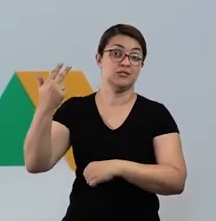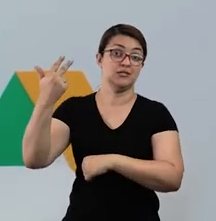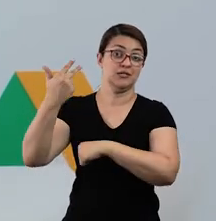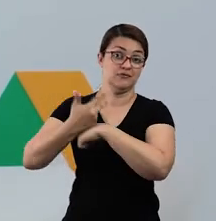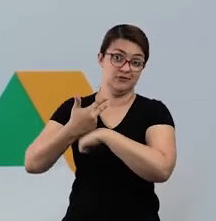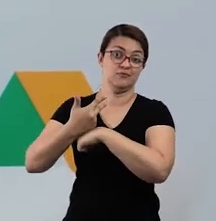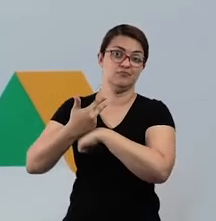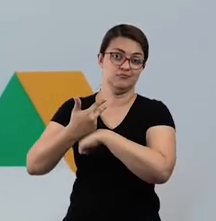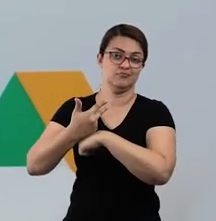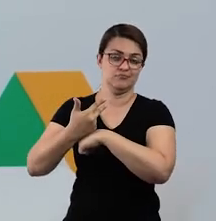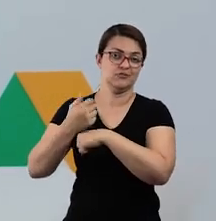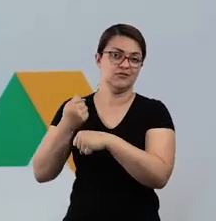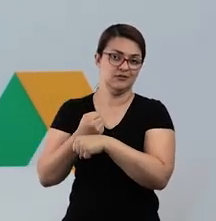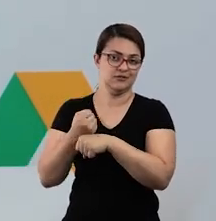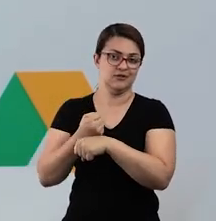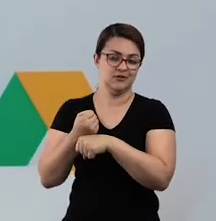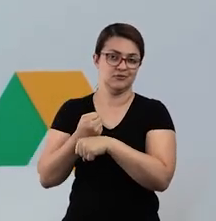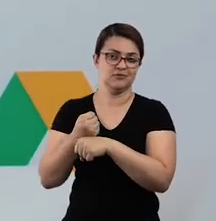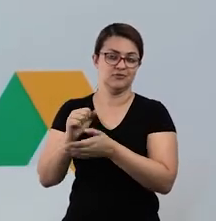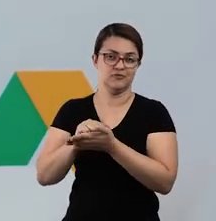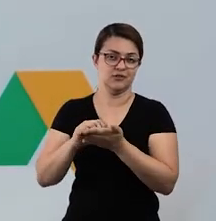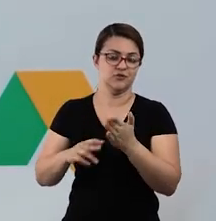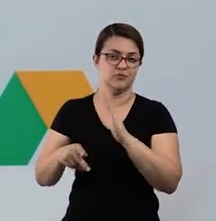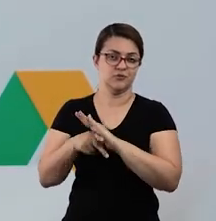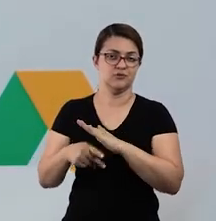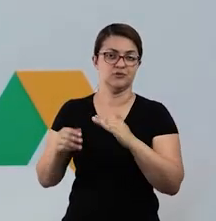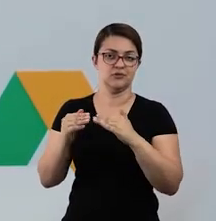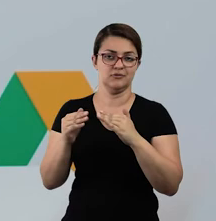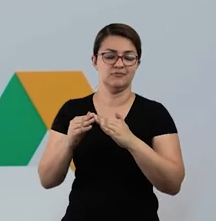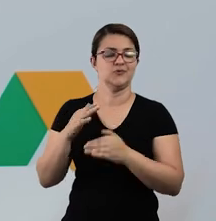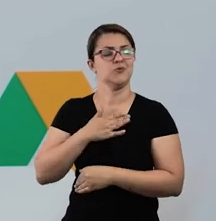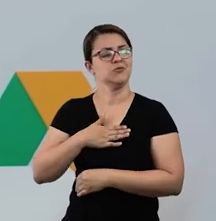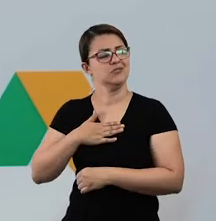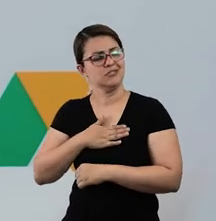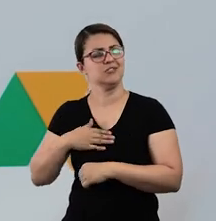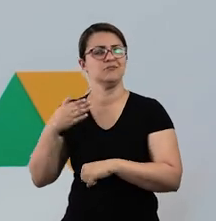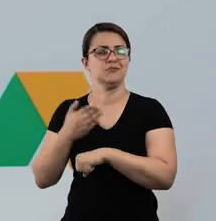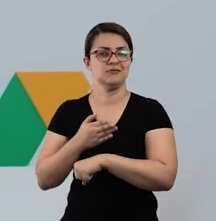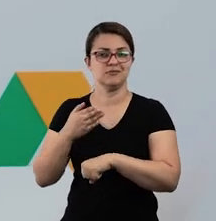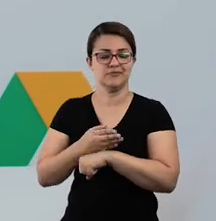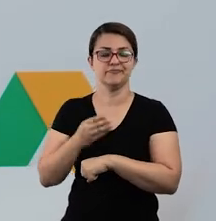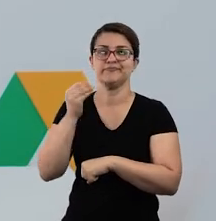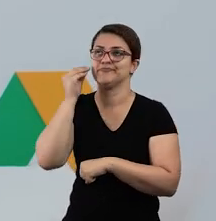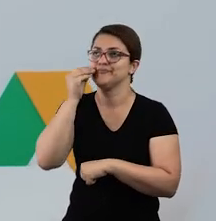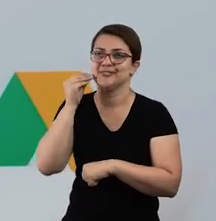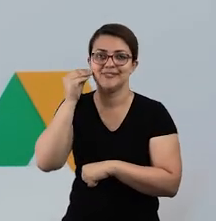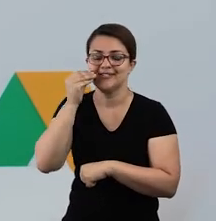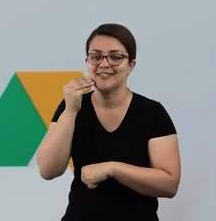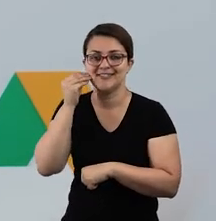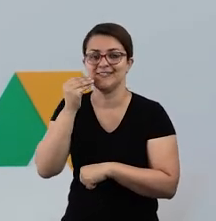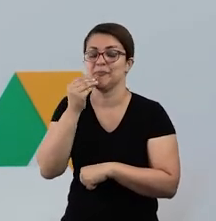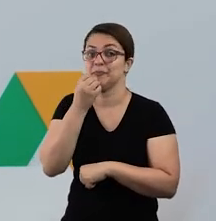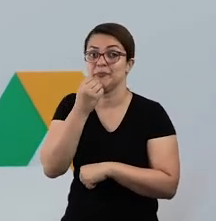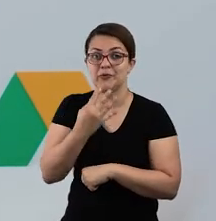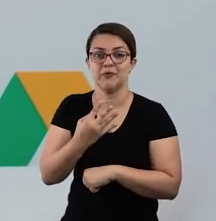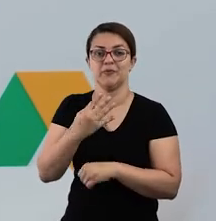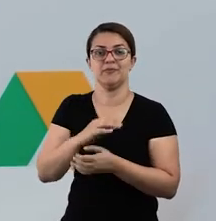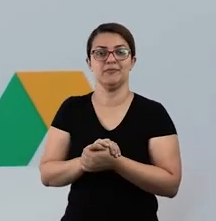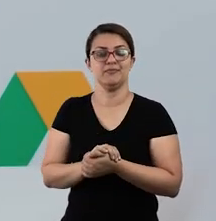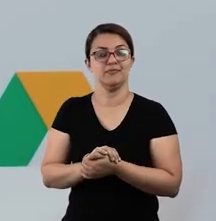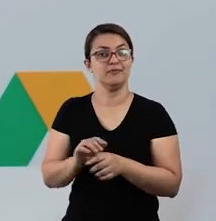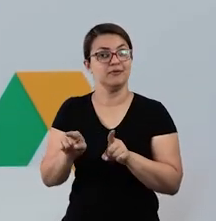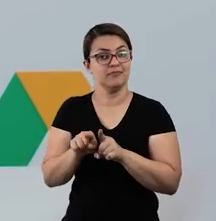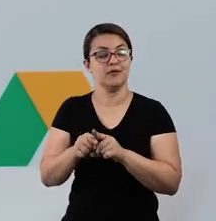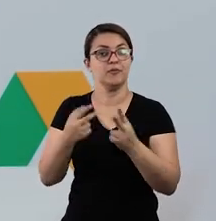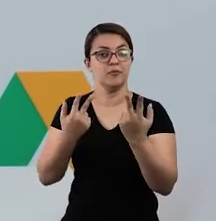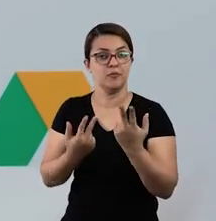gravação deste ano, né, do Lição de Casa. Eu gostei muito de participar, foi uma experiência muito enriquecedora para mim, espero que